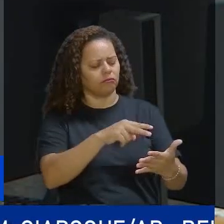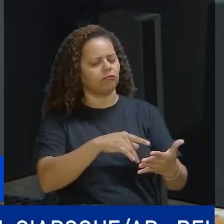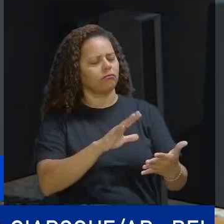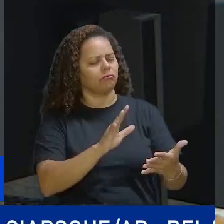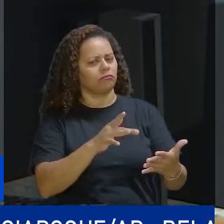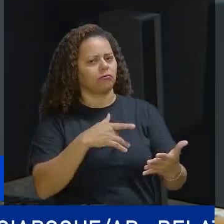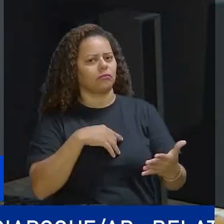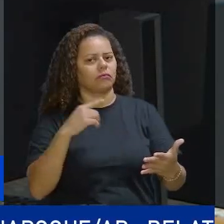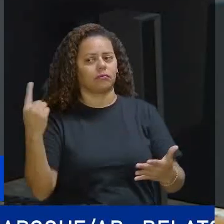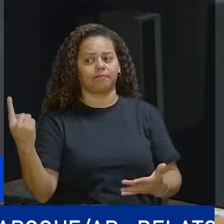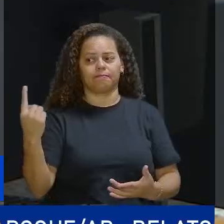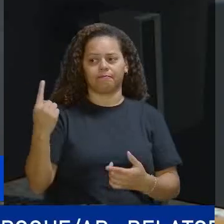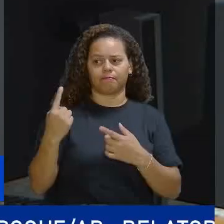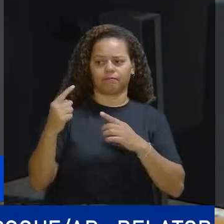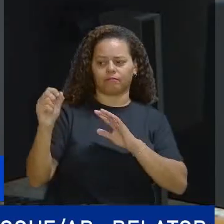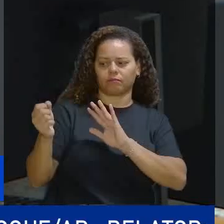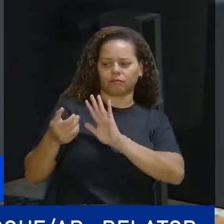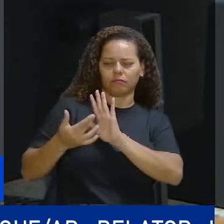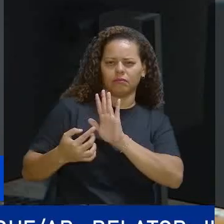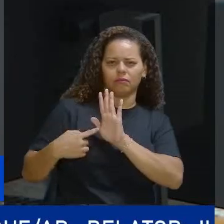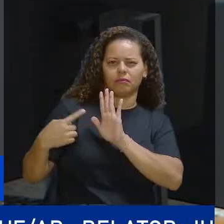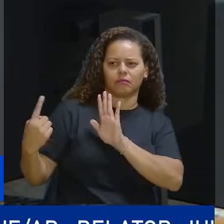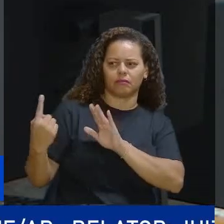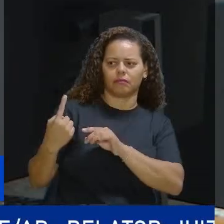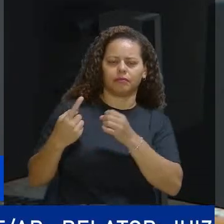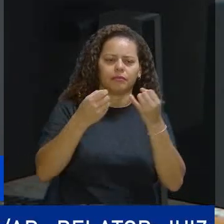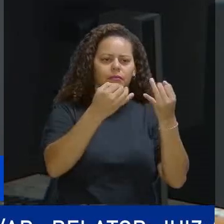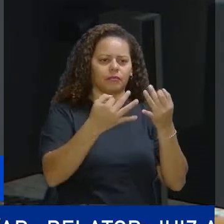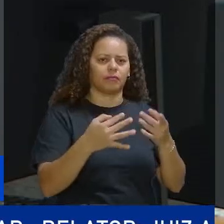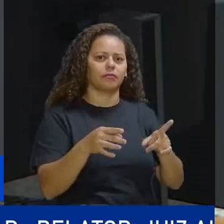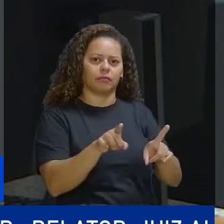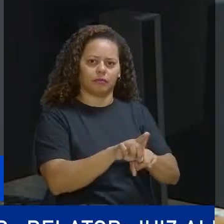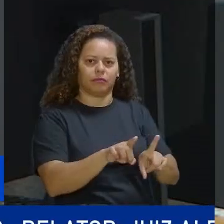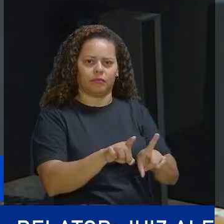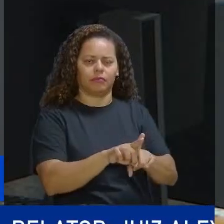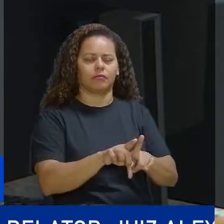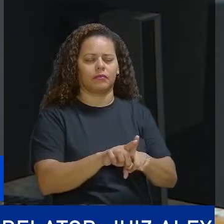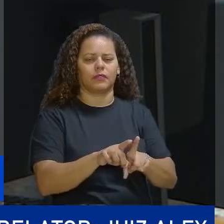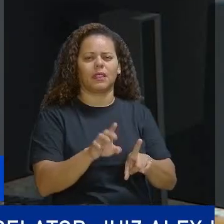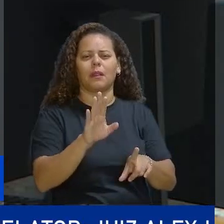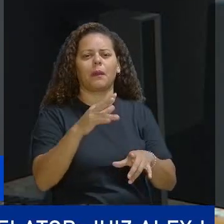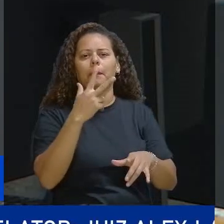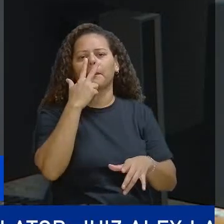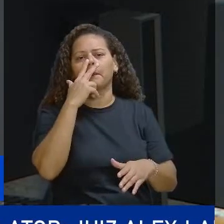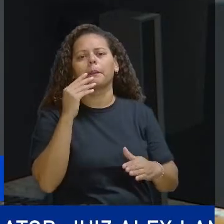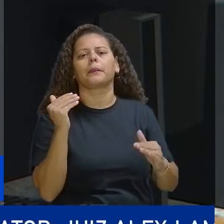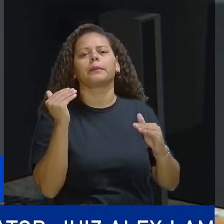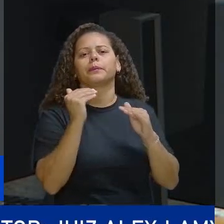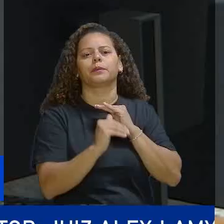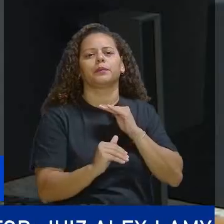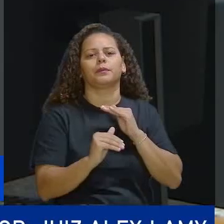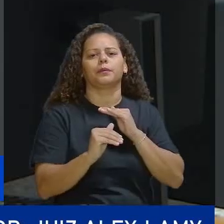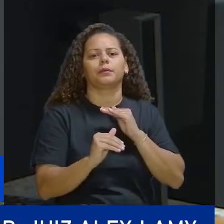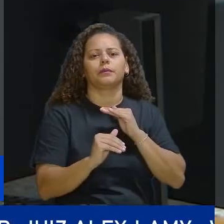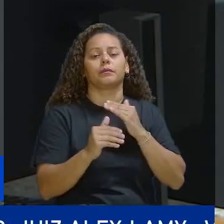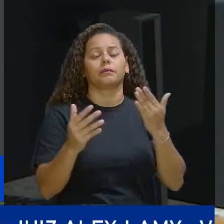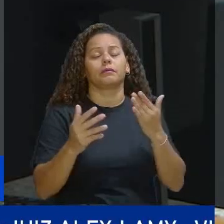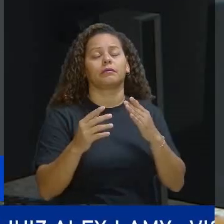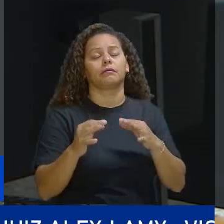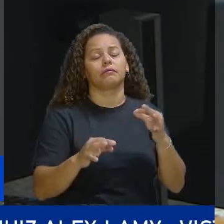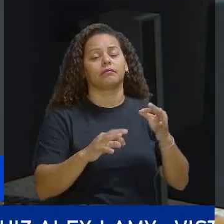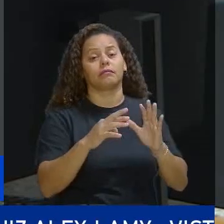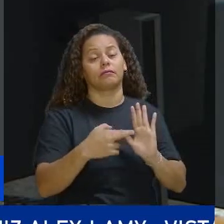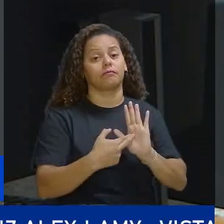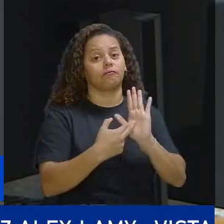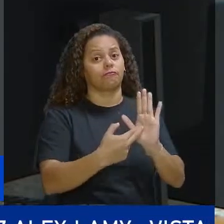embargante com o resultado do julgamento, o que não se compatibiliza com a via estreita do desembargo de declaração. Assim, acompanho o eminente relator e voto